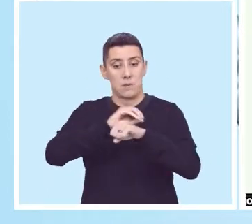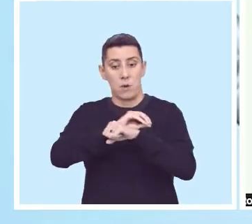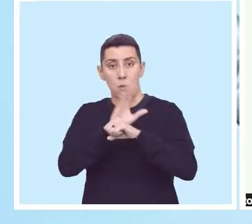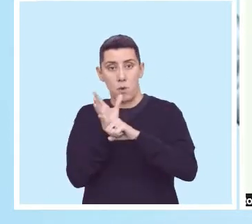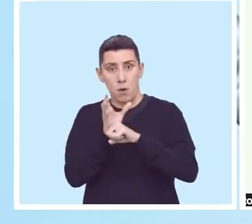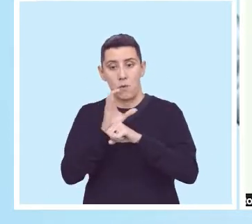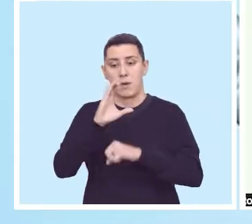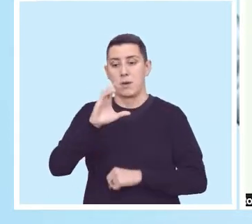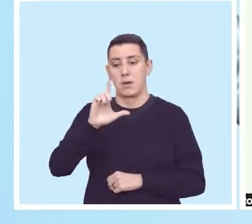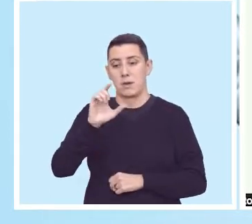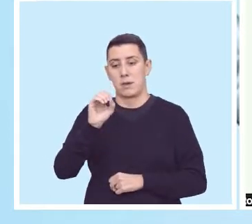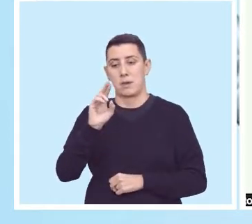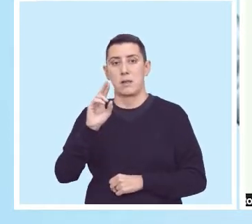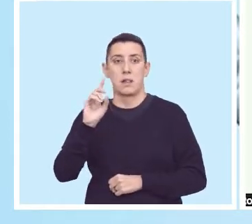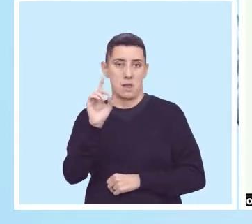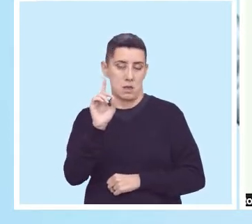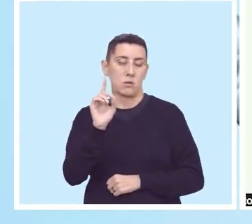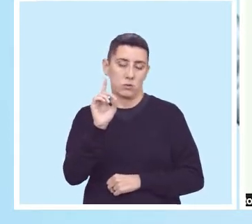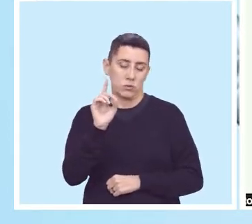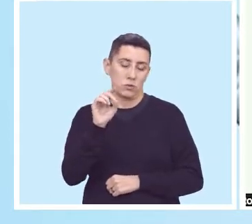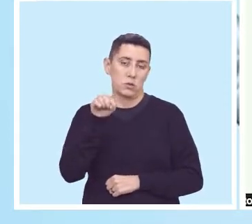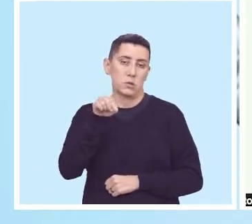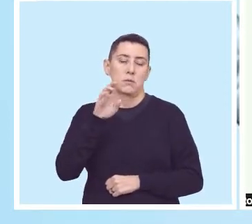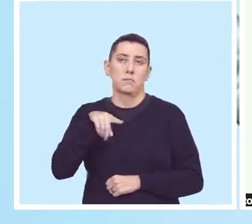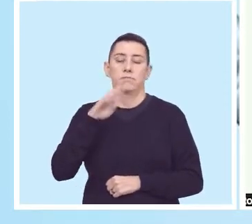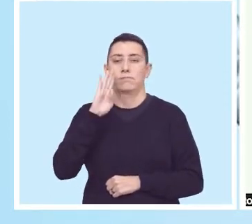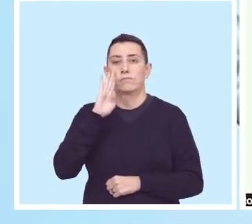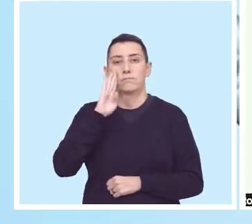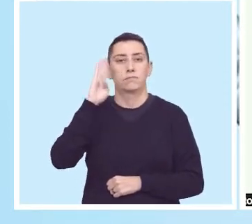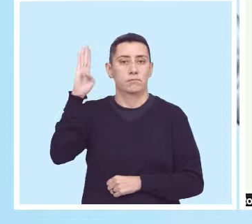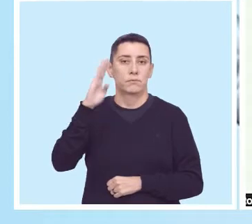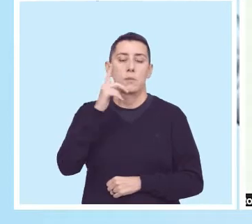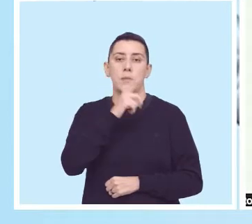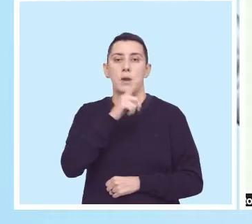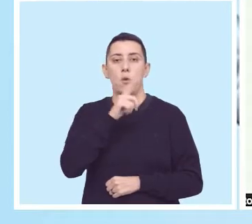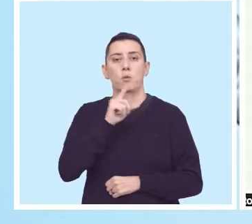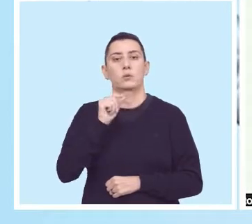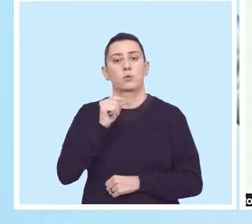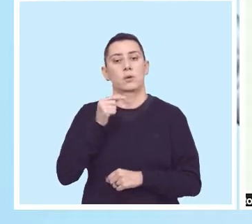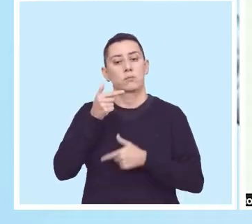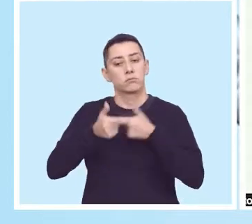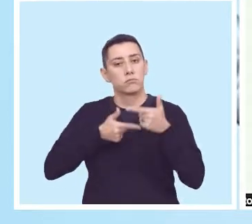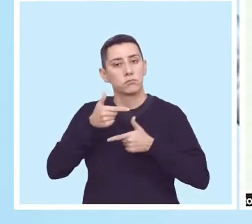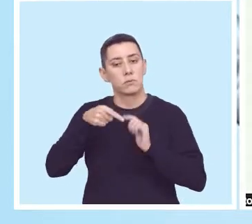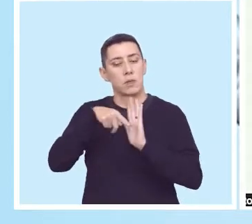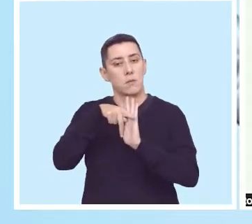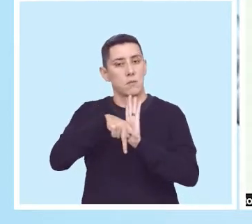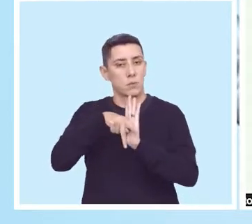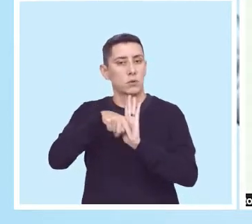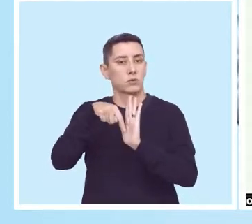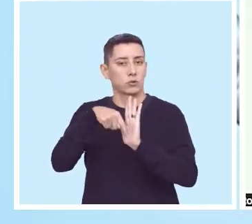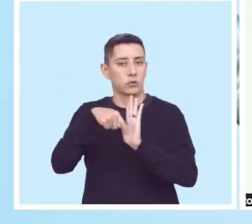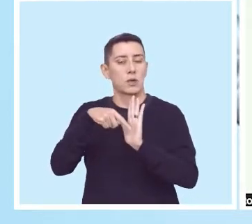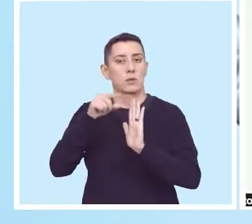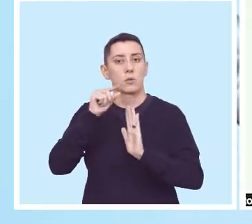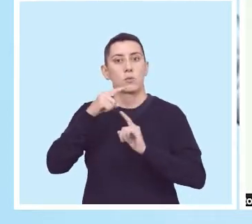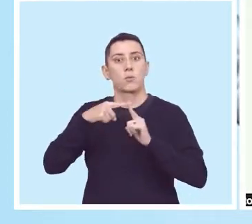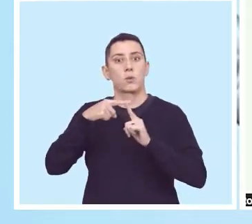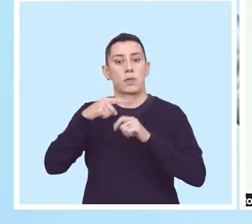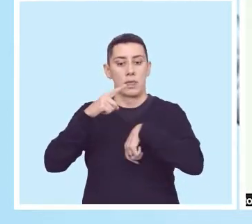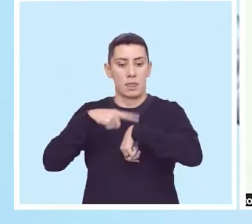que foi fundamental aqui para que nós conseguíssemos executar esse projeto até num tempo relativamente curto, 8